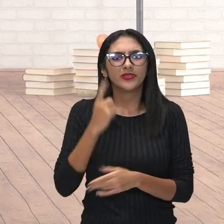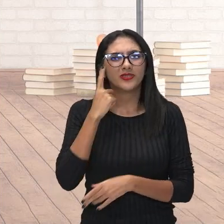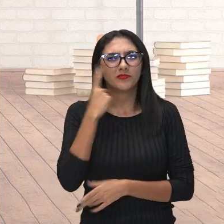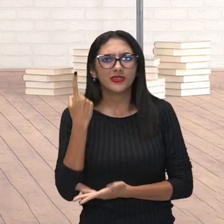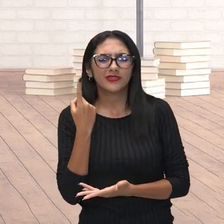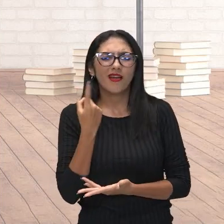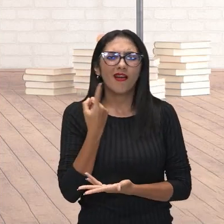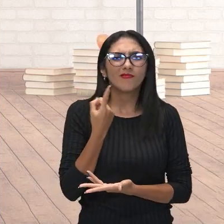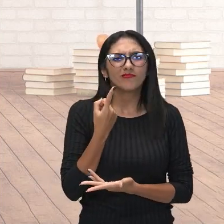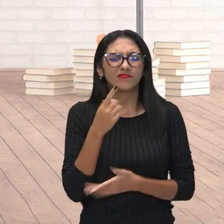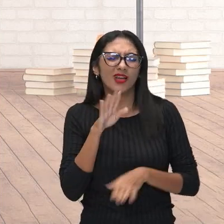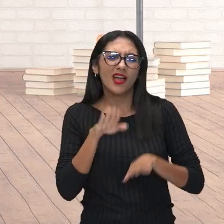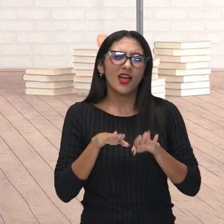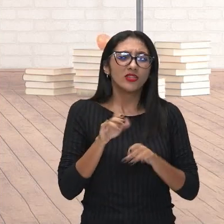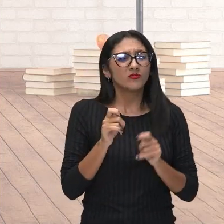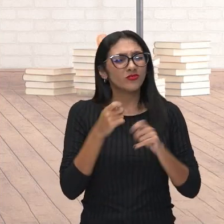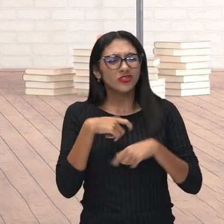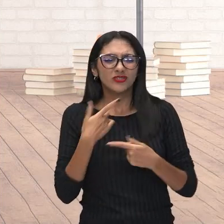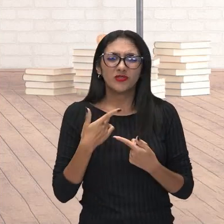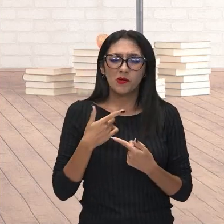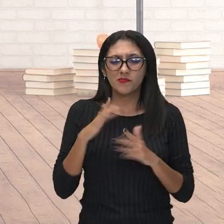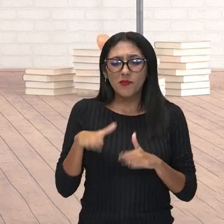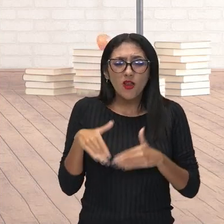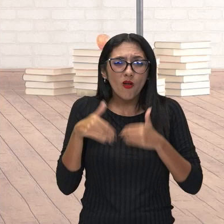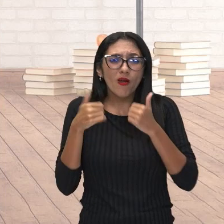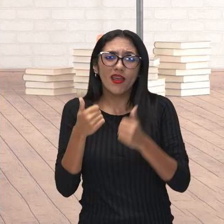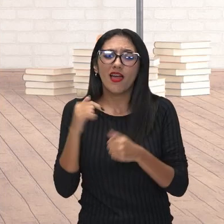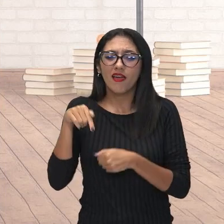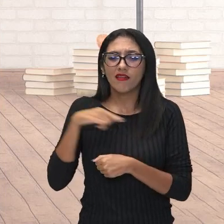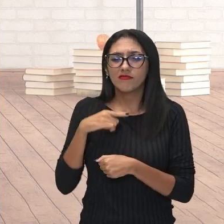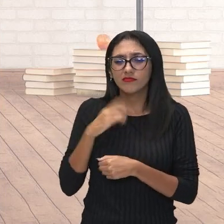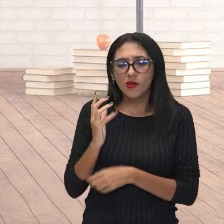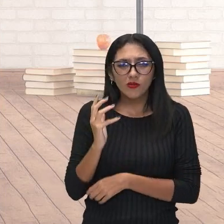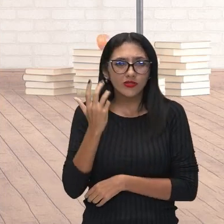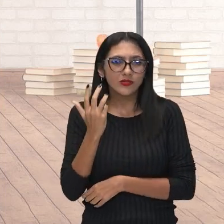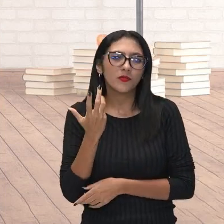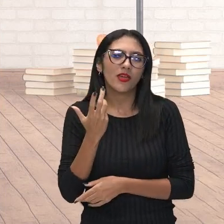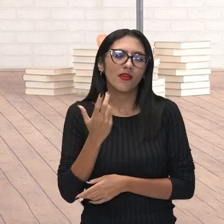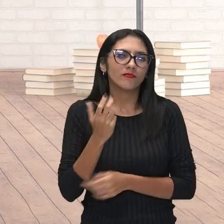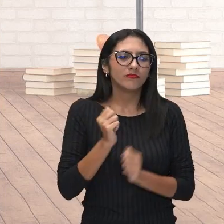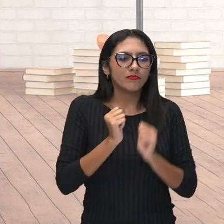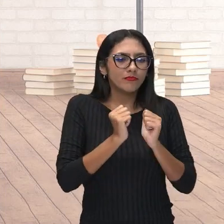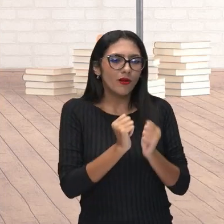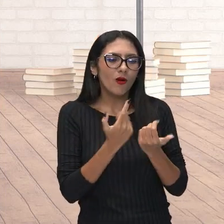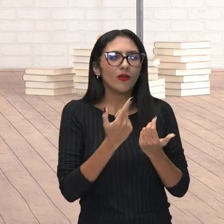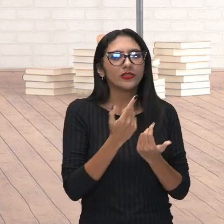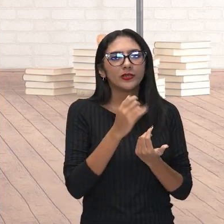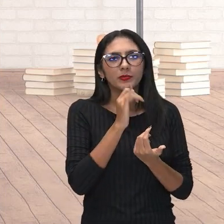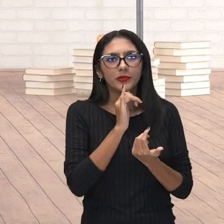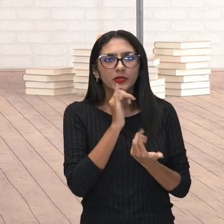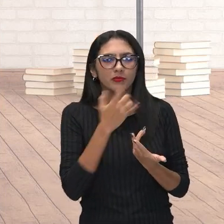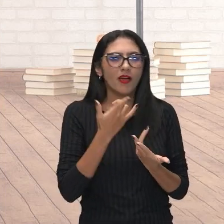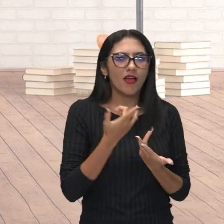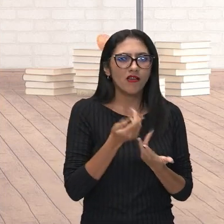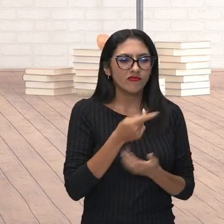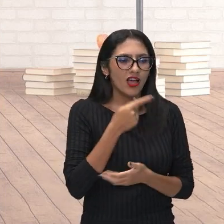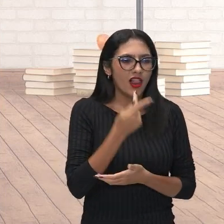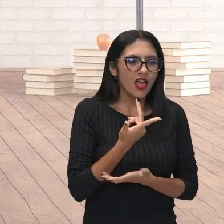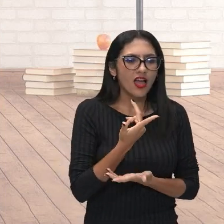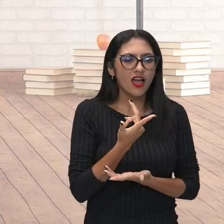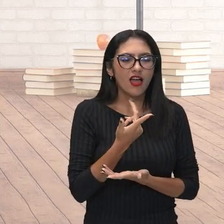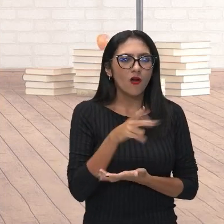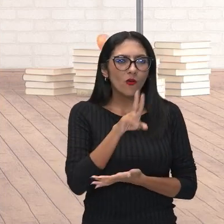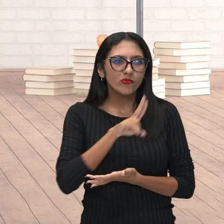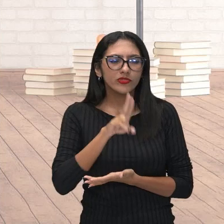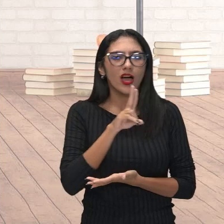podia ajudar a melhorar essa situação aqui, né? Eu podia falar, usar a minha voz,